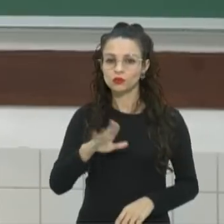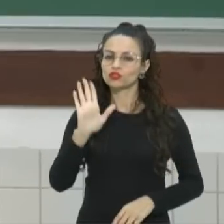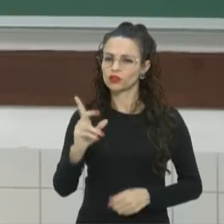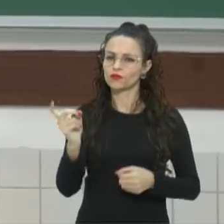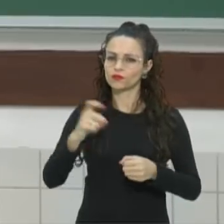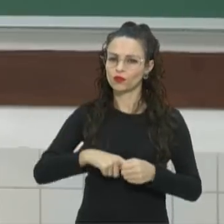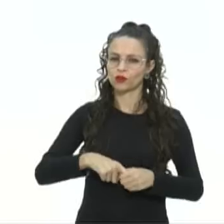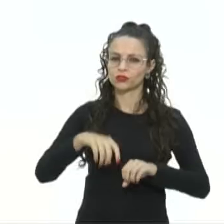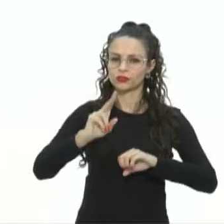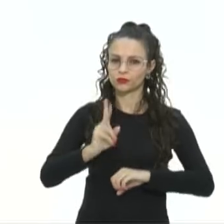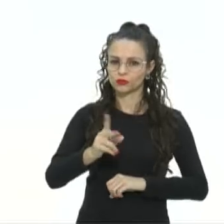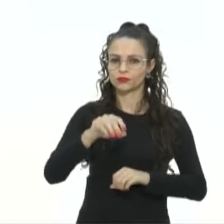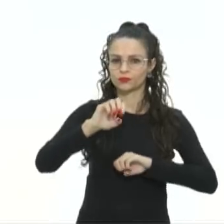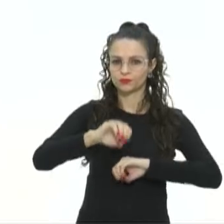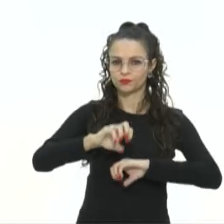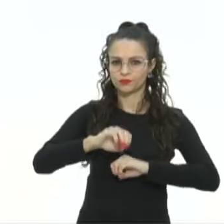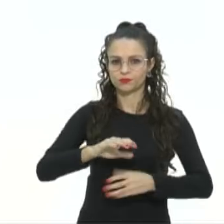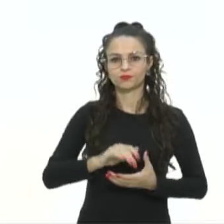com a aula.